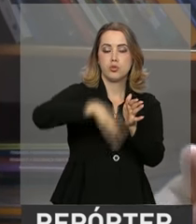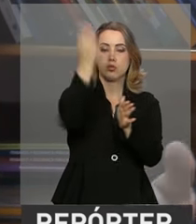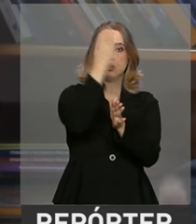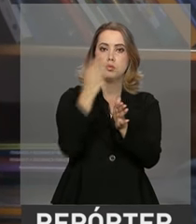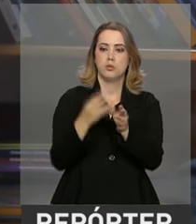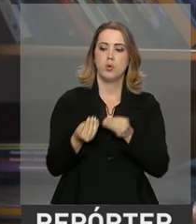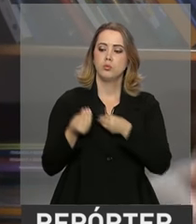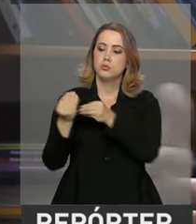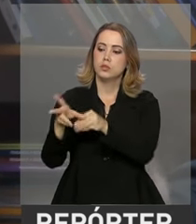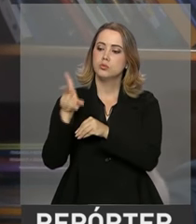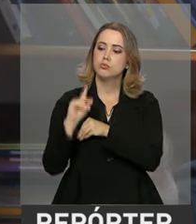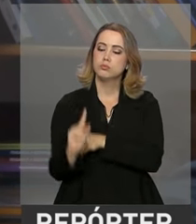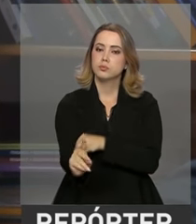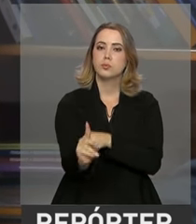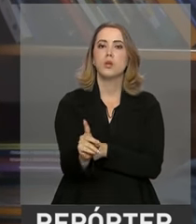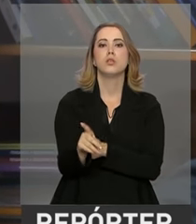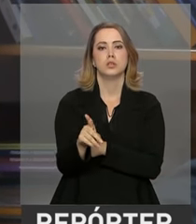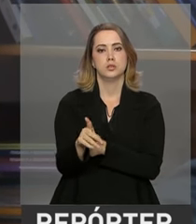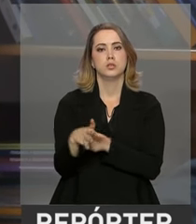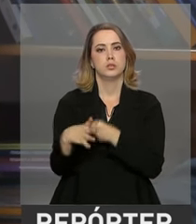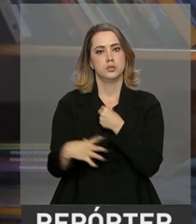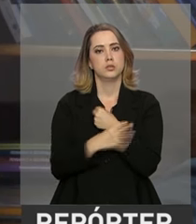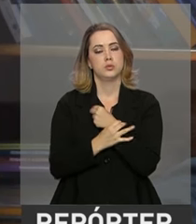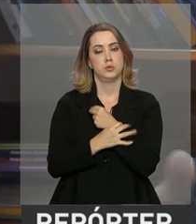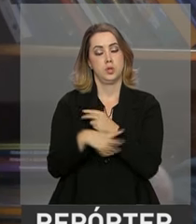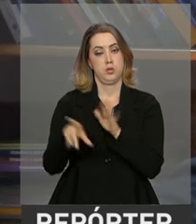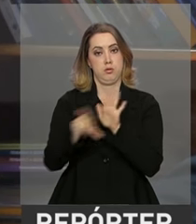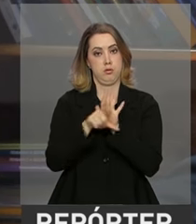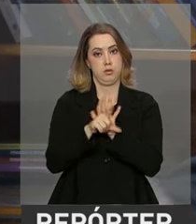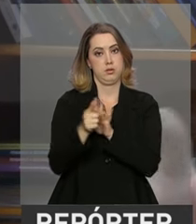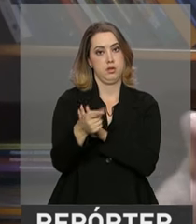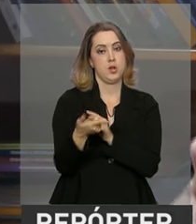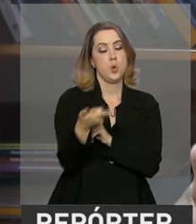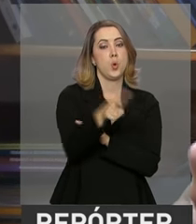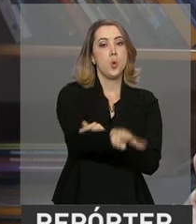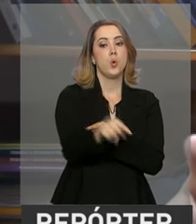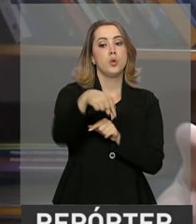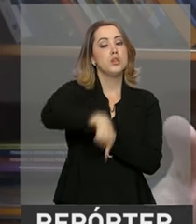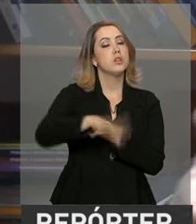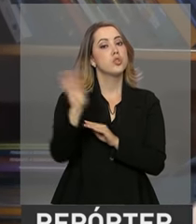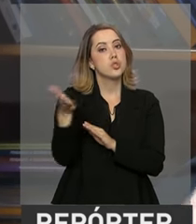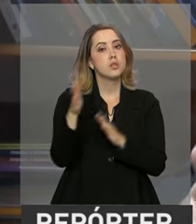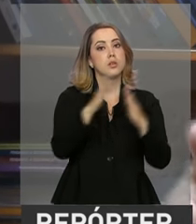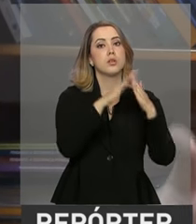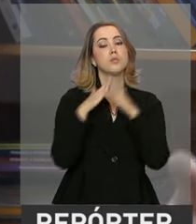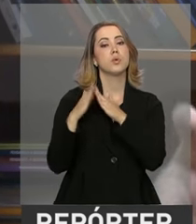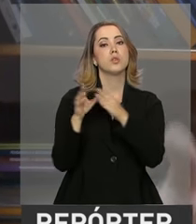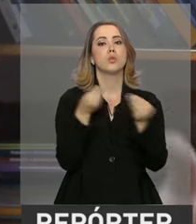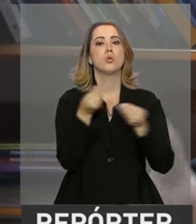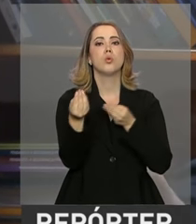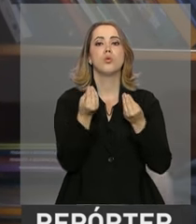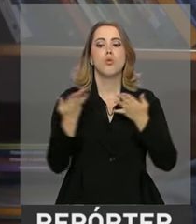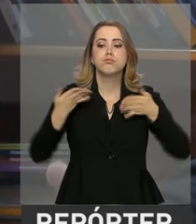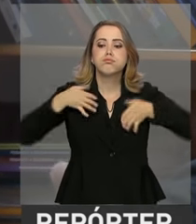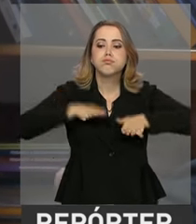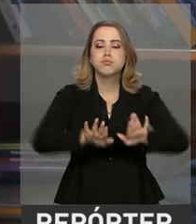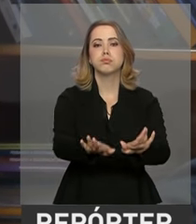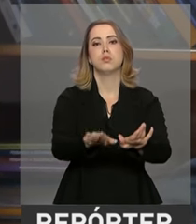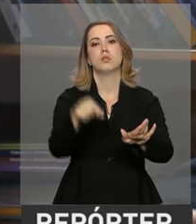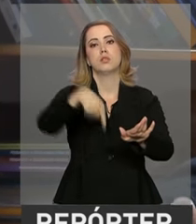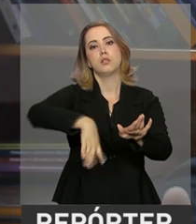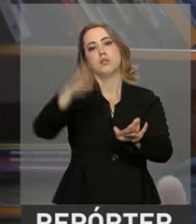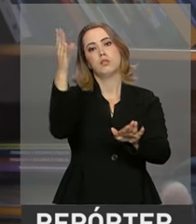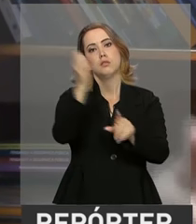garantias que são dadas a ele, que são garantias legais. E outra coisa é quando ele está aqui, como que ele vai se integrar à própria sociedade